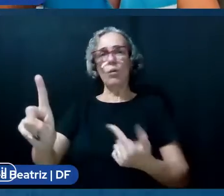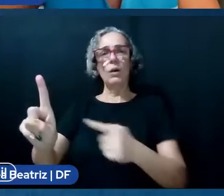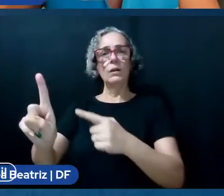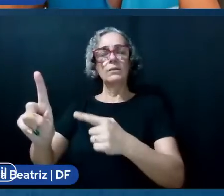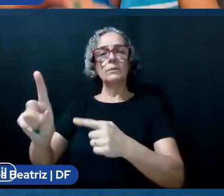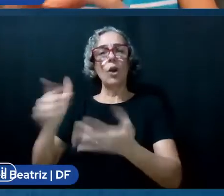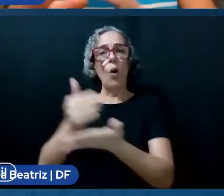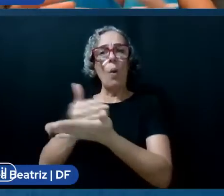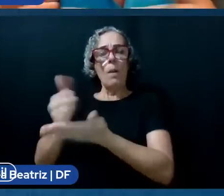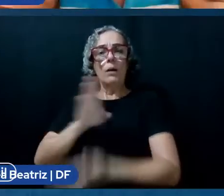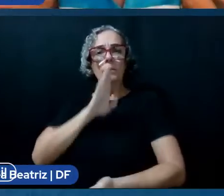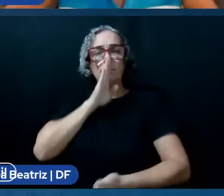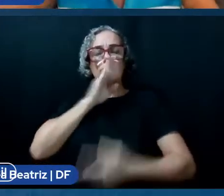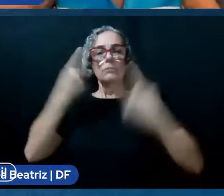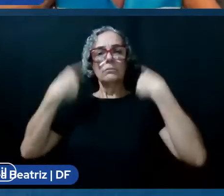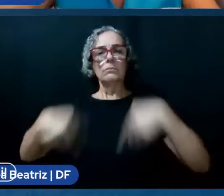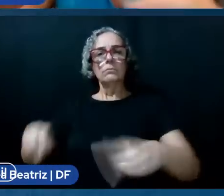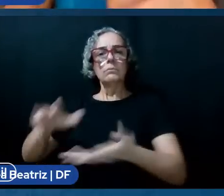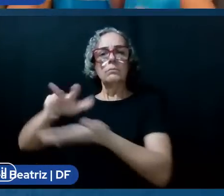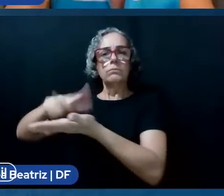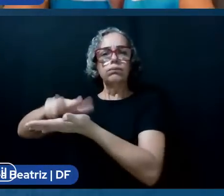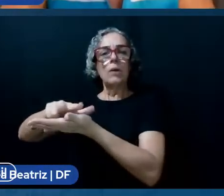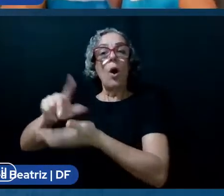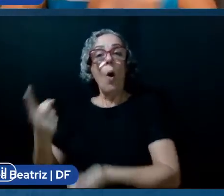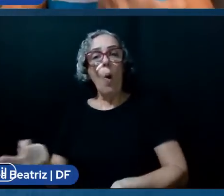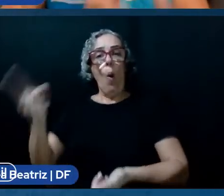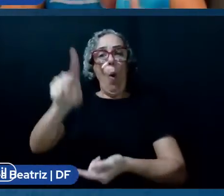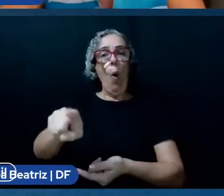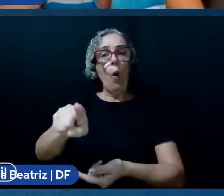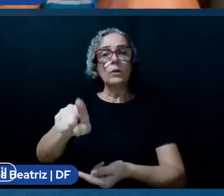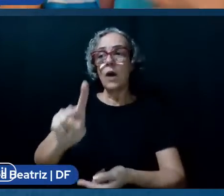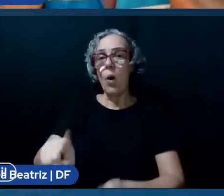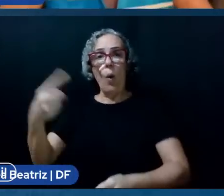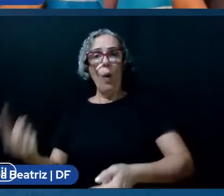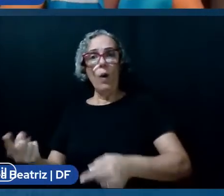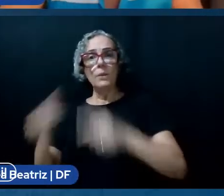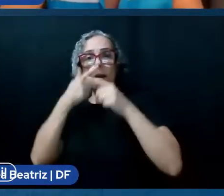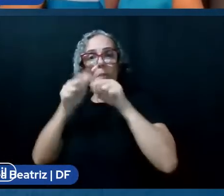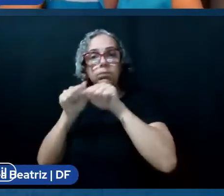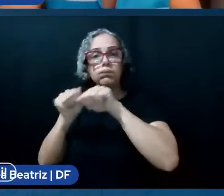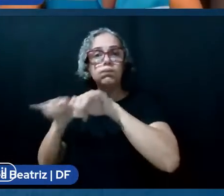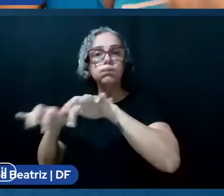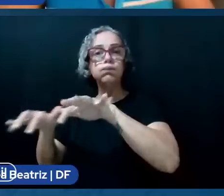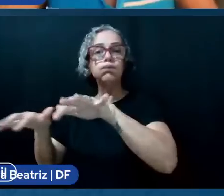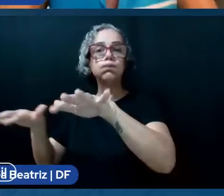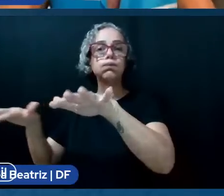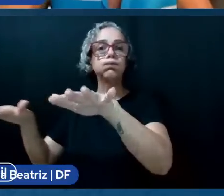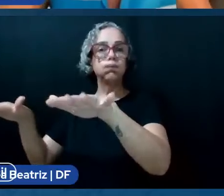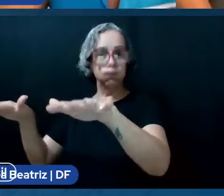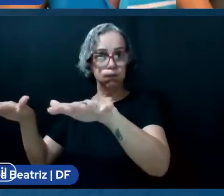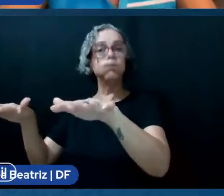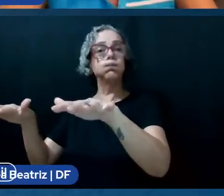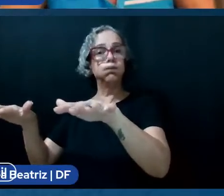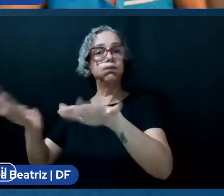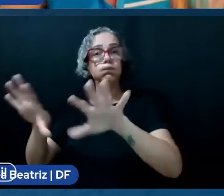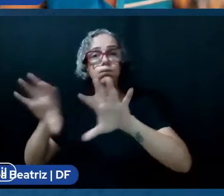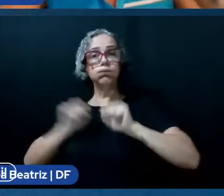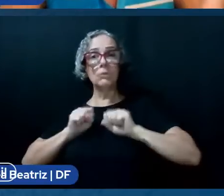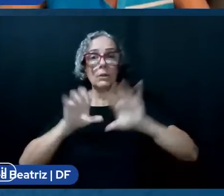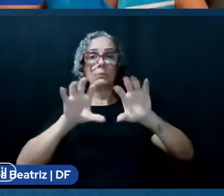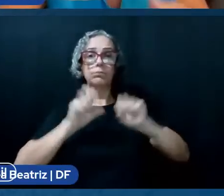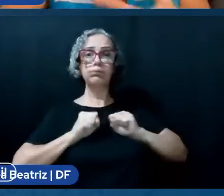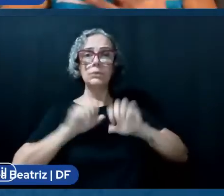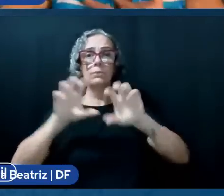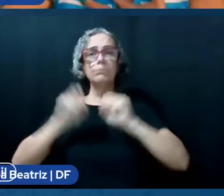de repente todas aquelas pessoas que estão em volta do túmulo se contagiam do